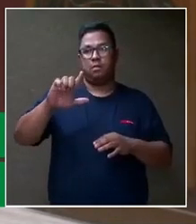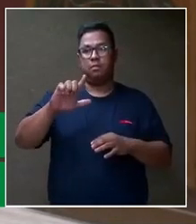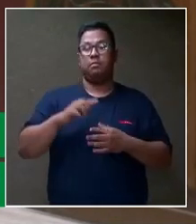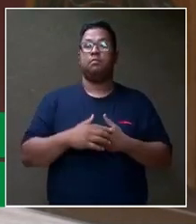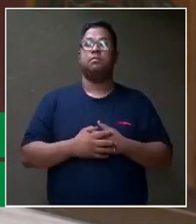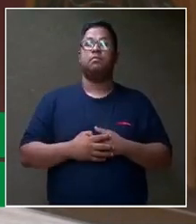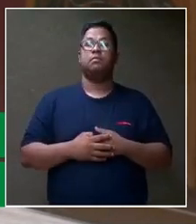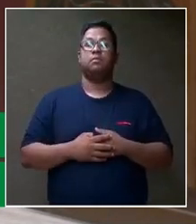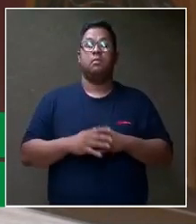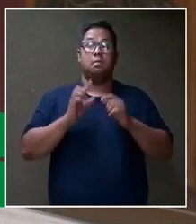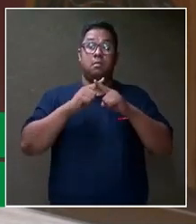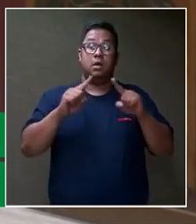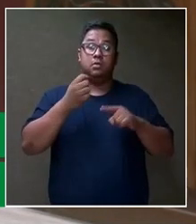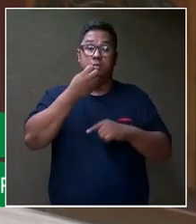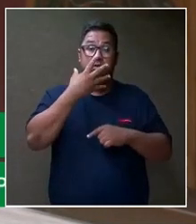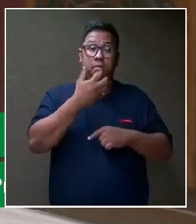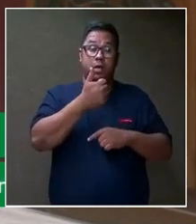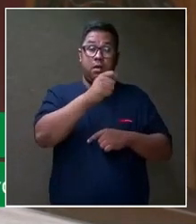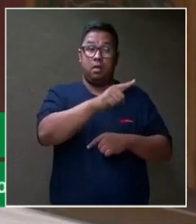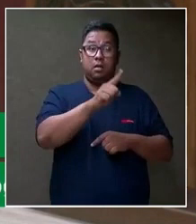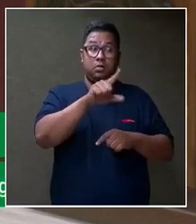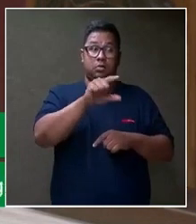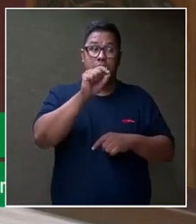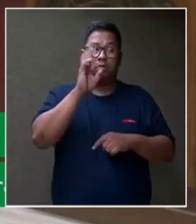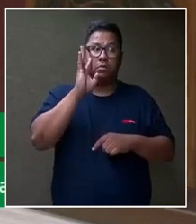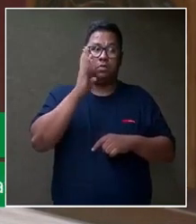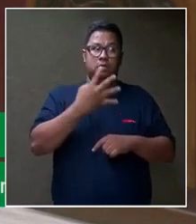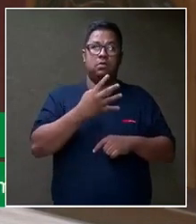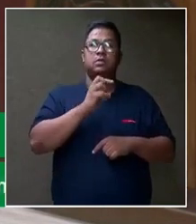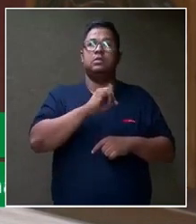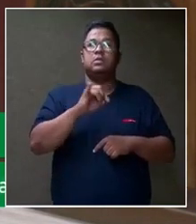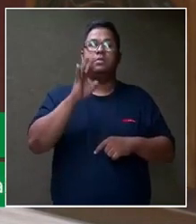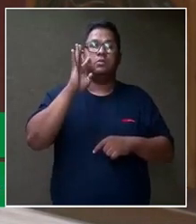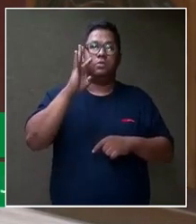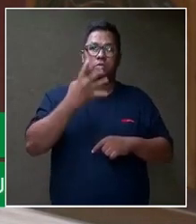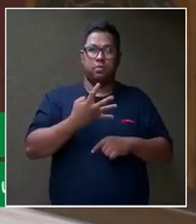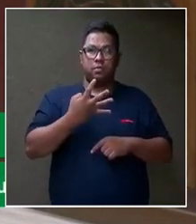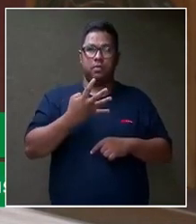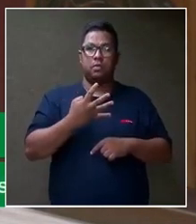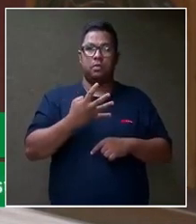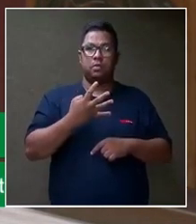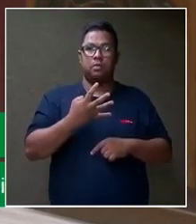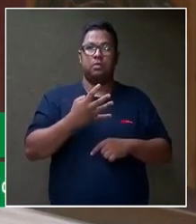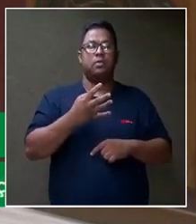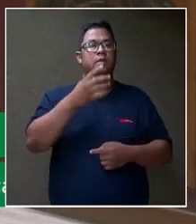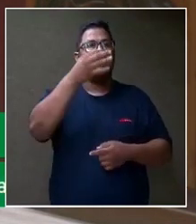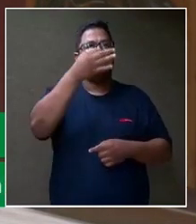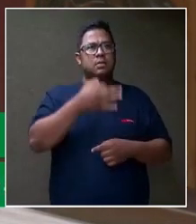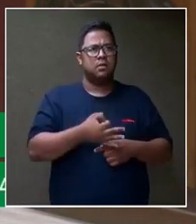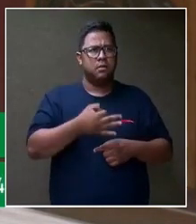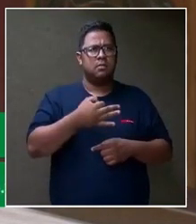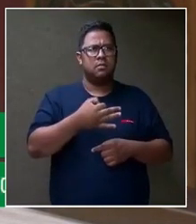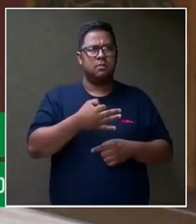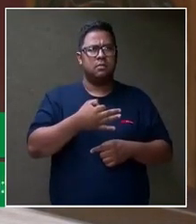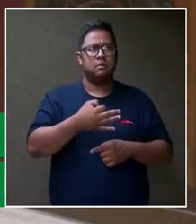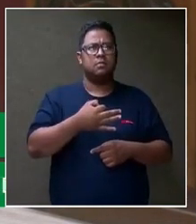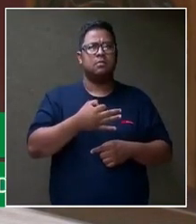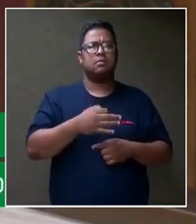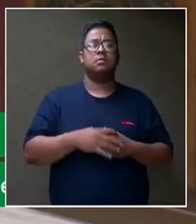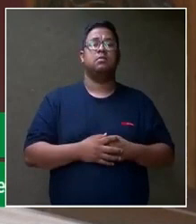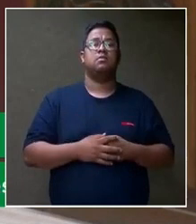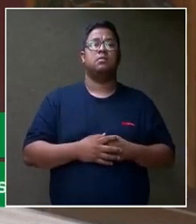Mangas. Mas tudo bem, é a escolha dela. Disse que mesmo eu descobrindo é que eu não foi certo, de certa forma, a